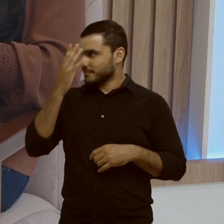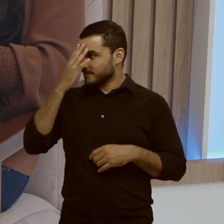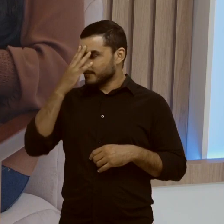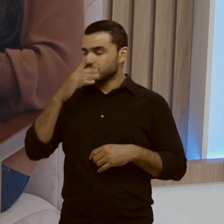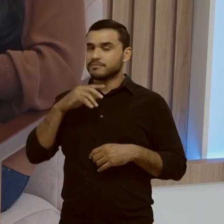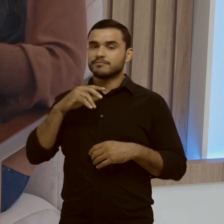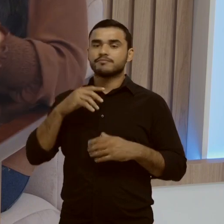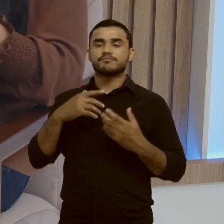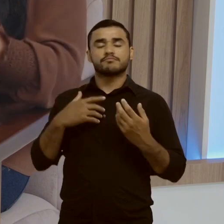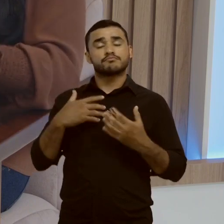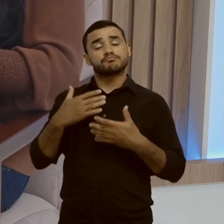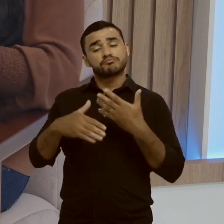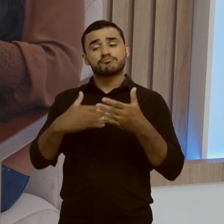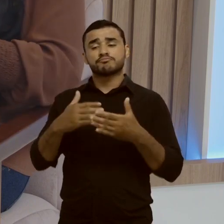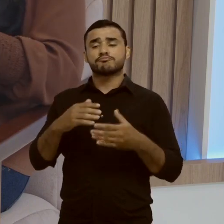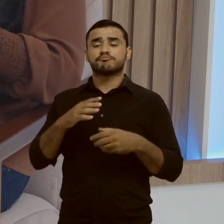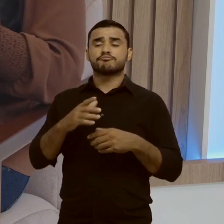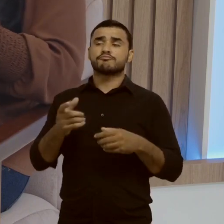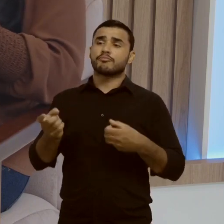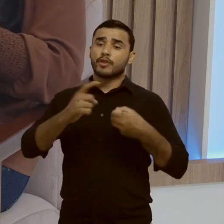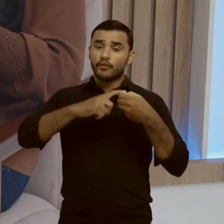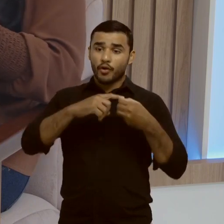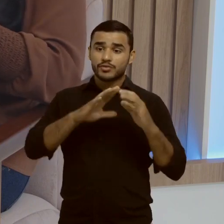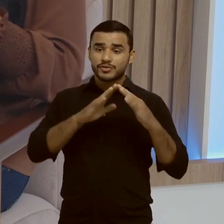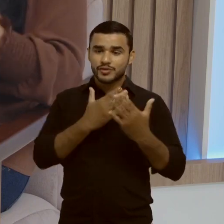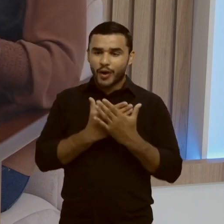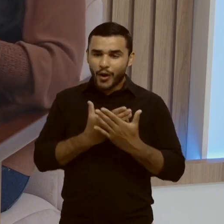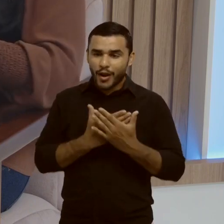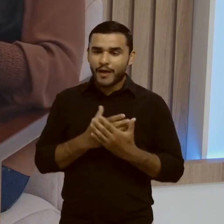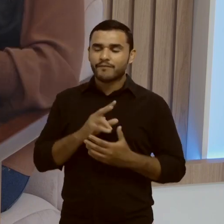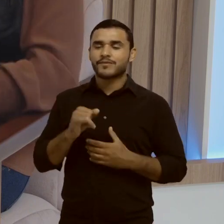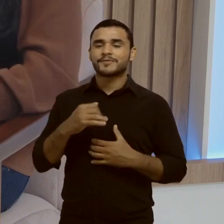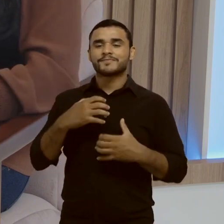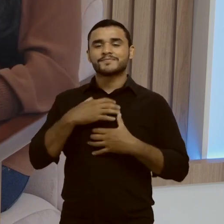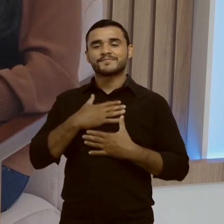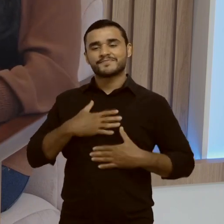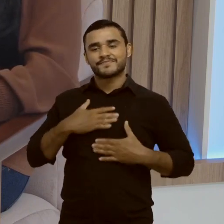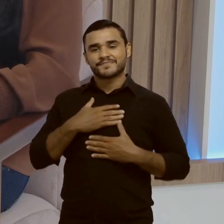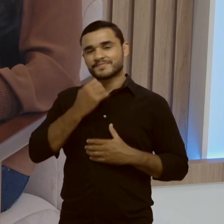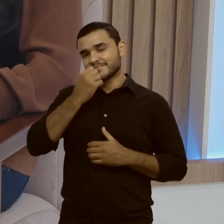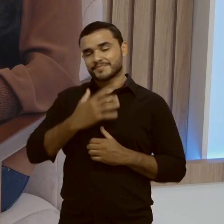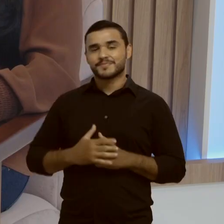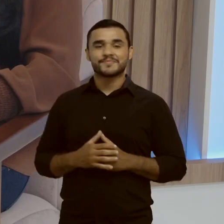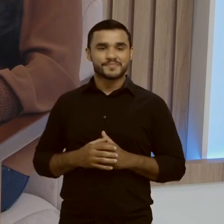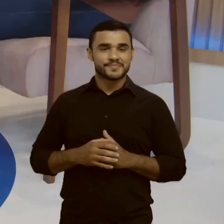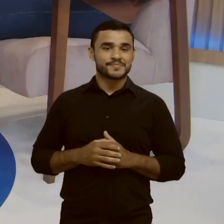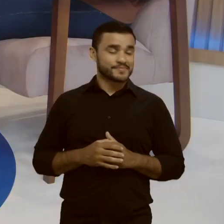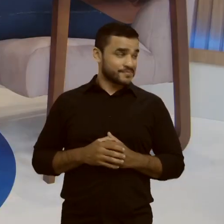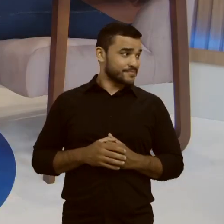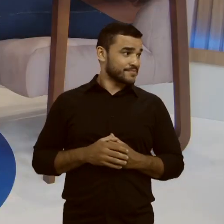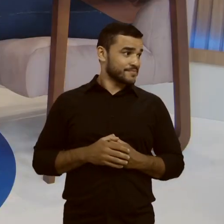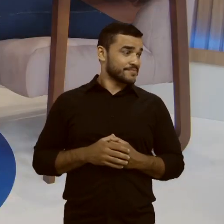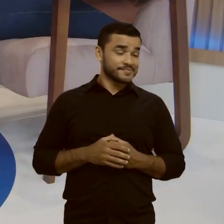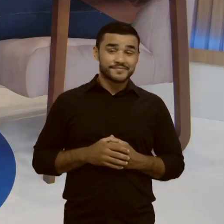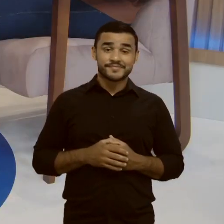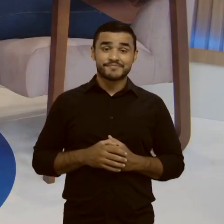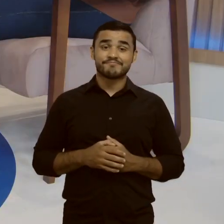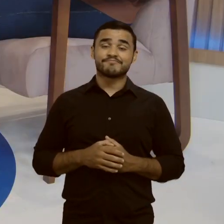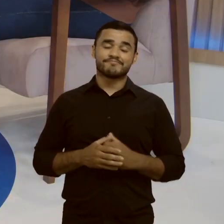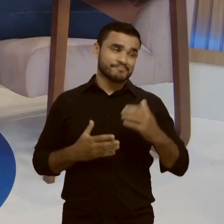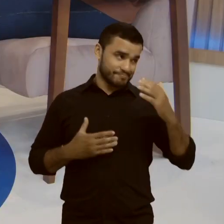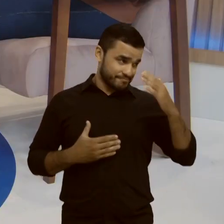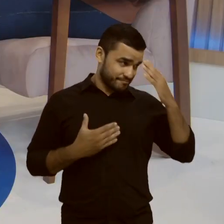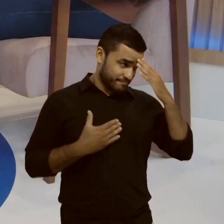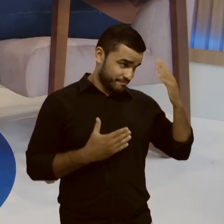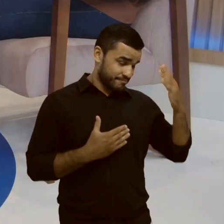preparando para esse retorno de uma forma mais leve, né, mais até alegre para eles. Muito bem, viram aí, né? Quero